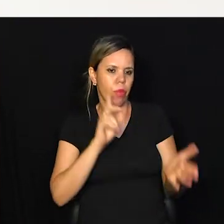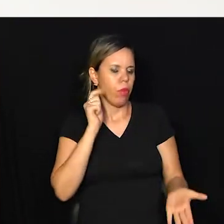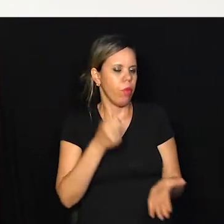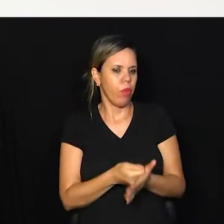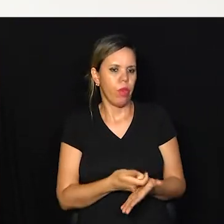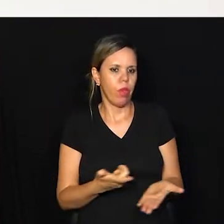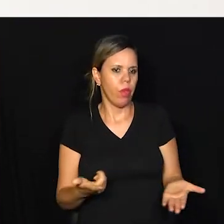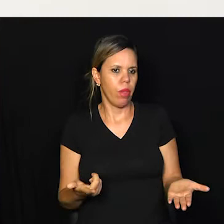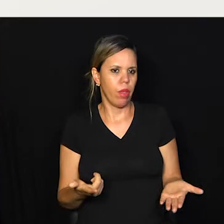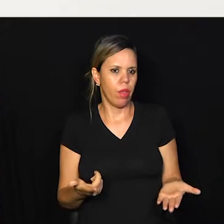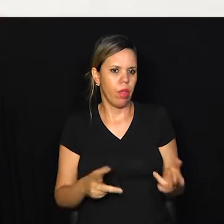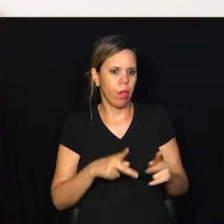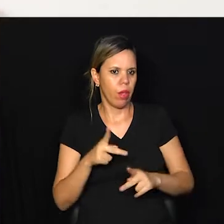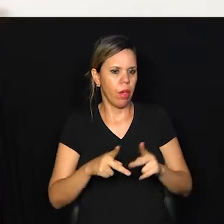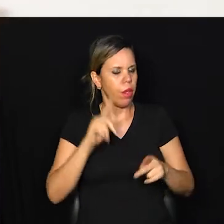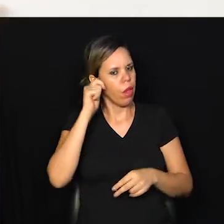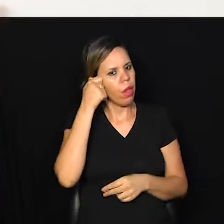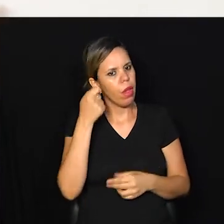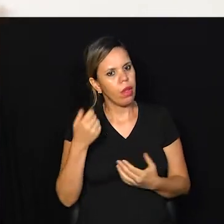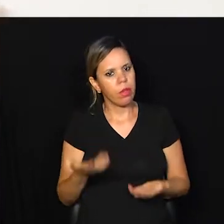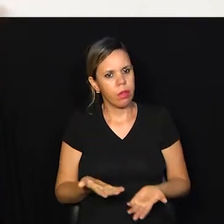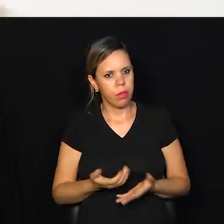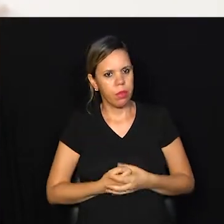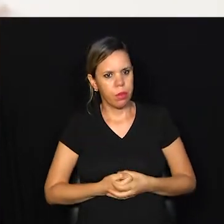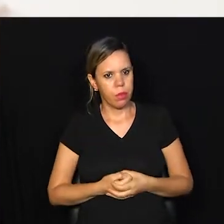tem pessoas negras para